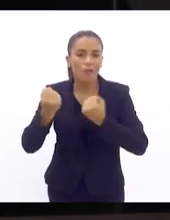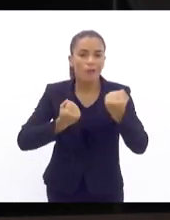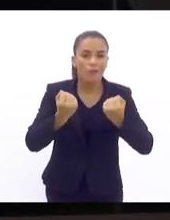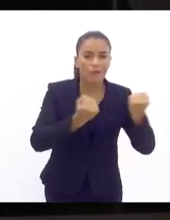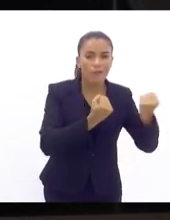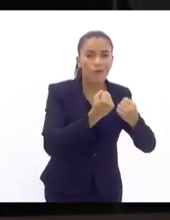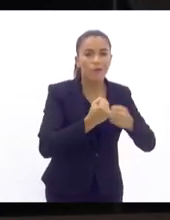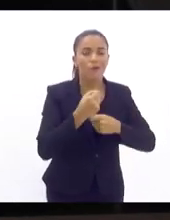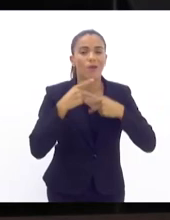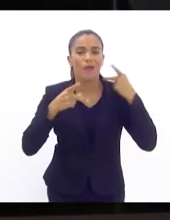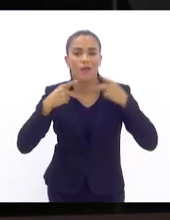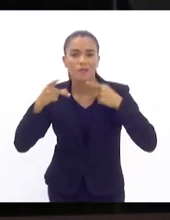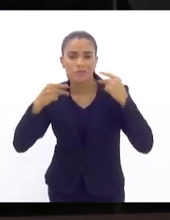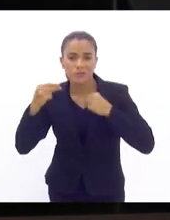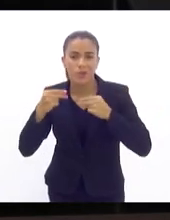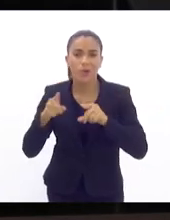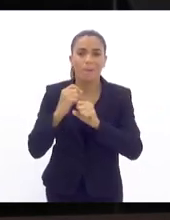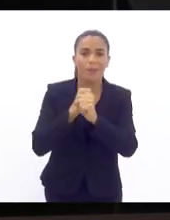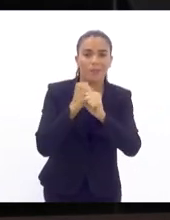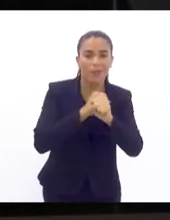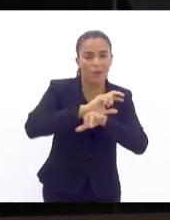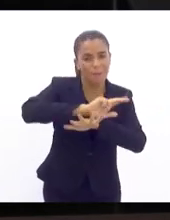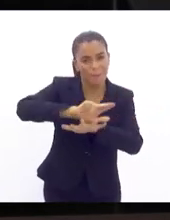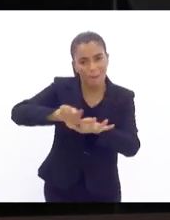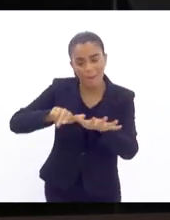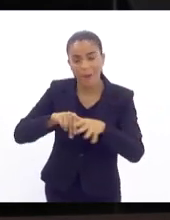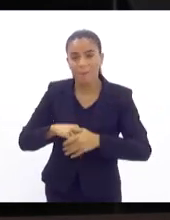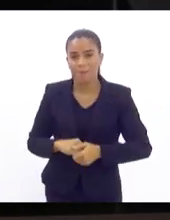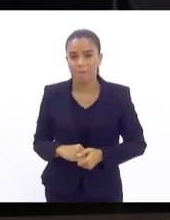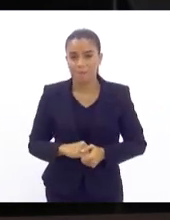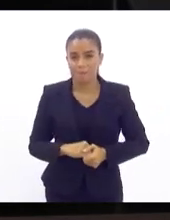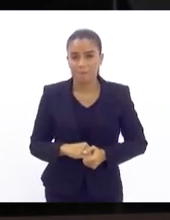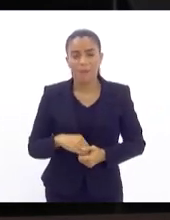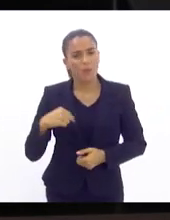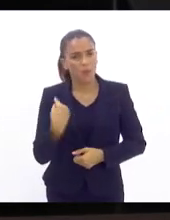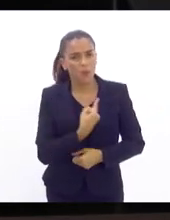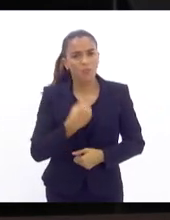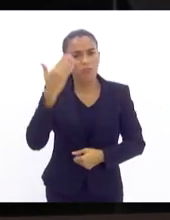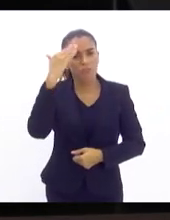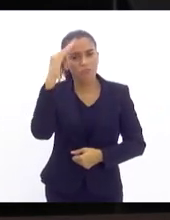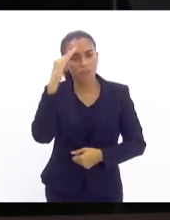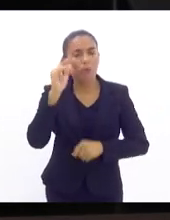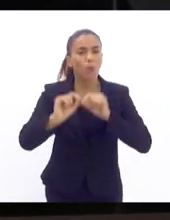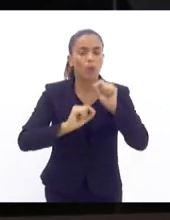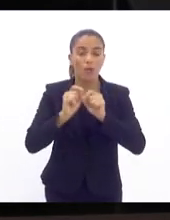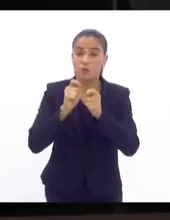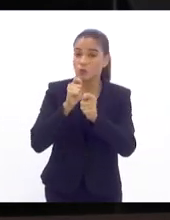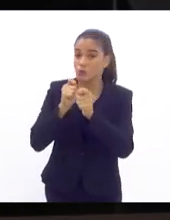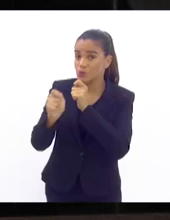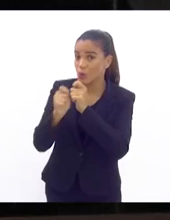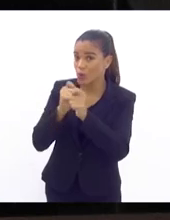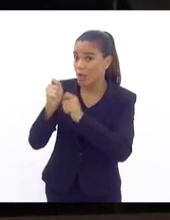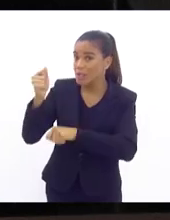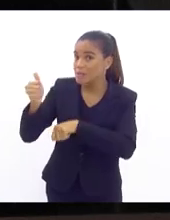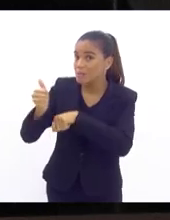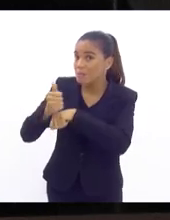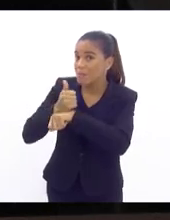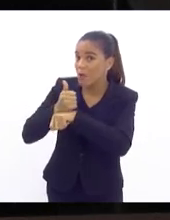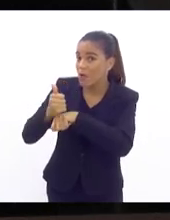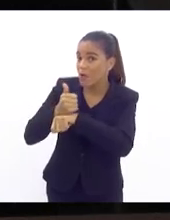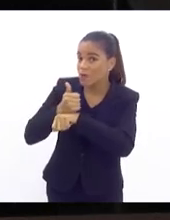pedreiros, garçons, dentre outros. E a gente entende que os jornalistas